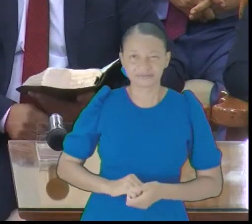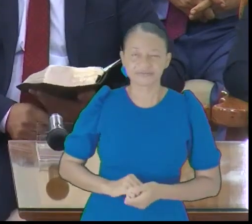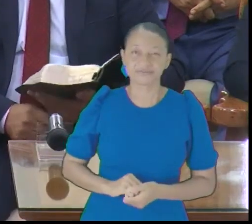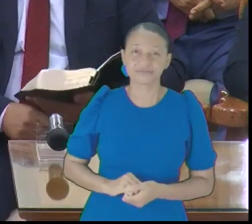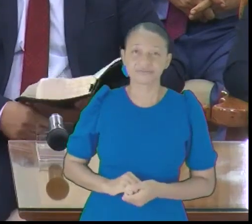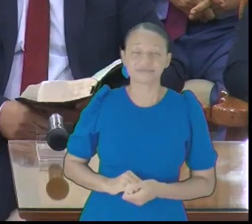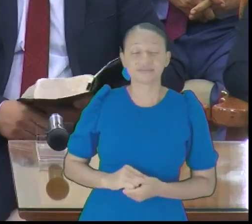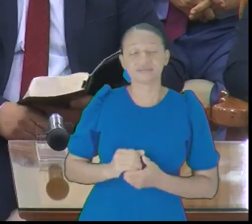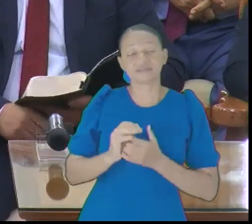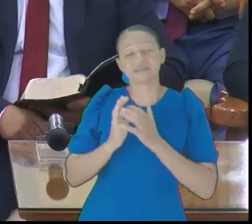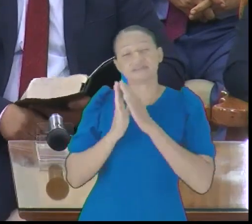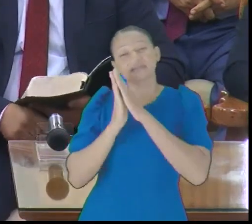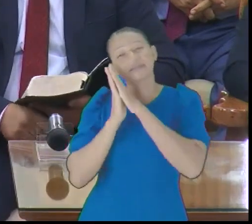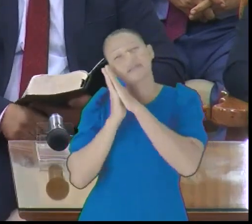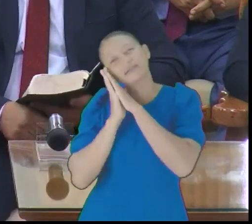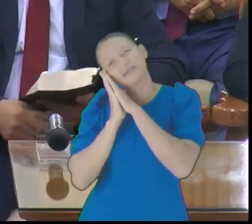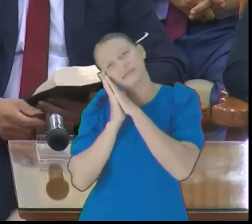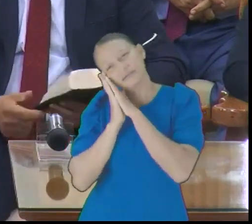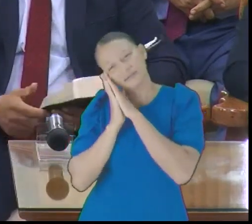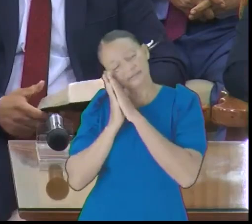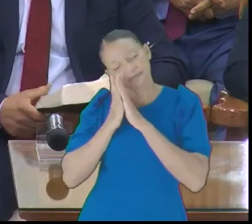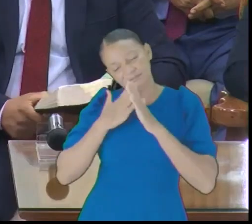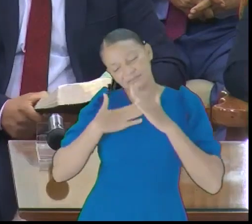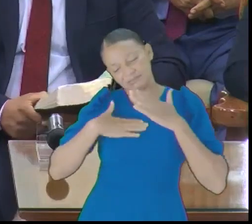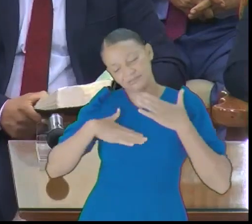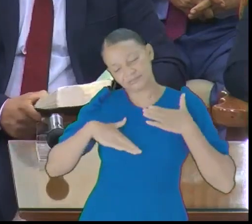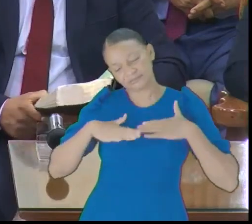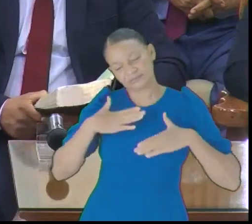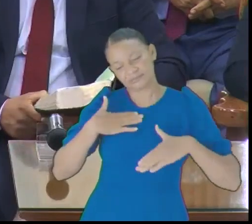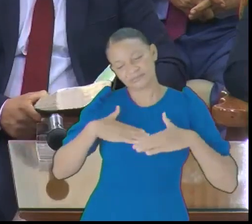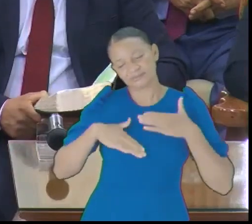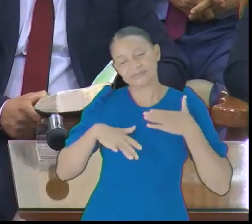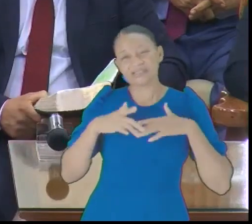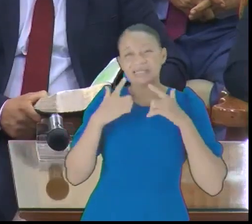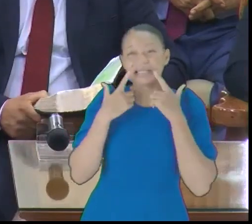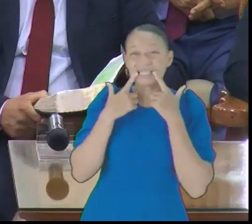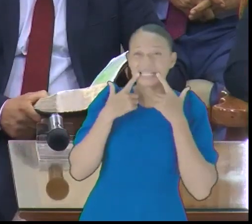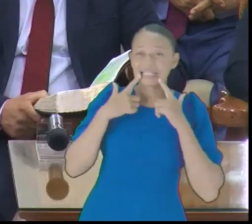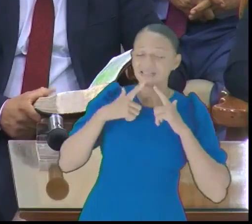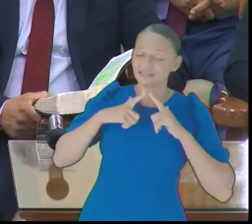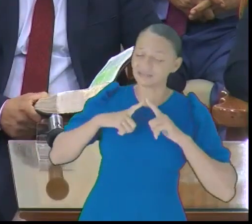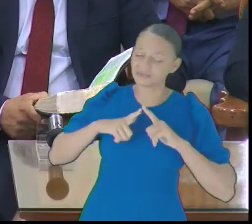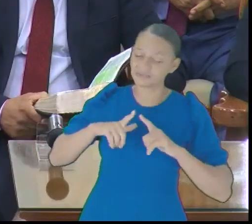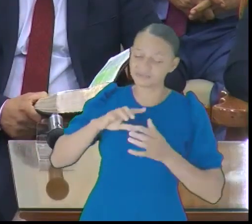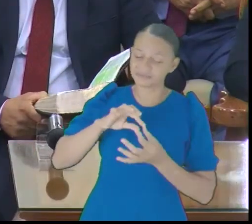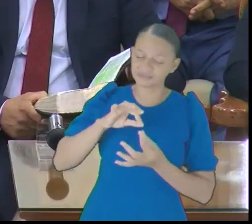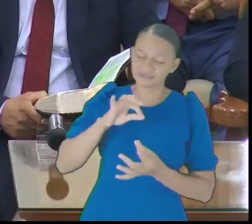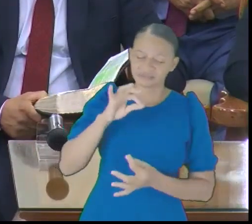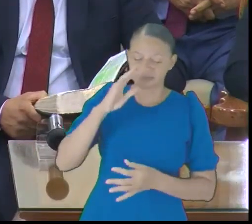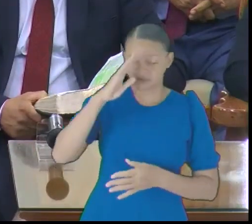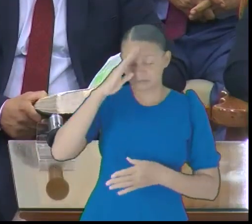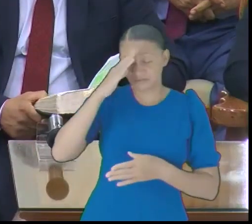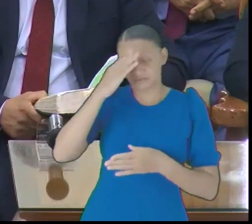E sono fala de descanso. Na linguagem espiritual, sono